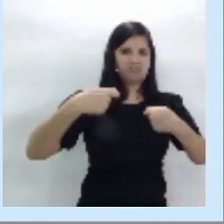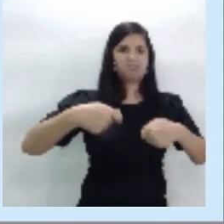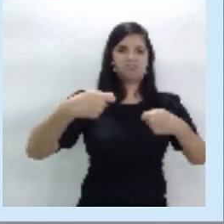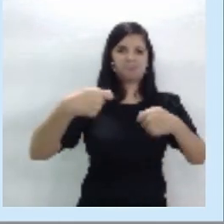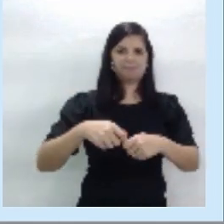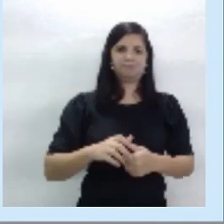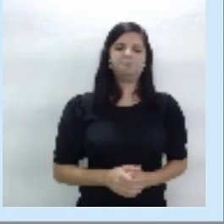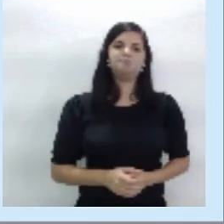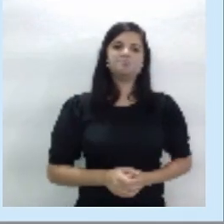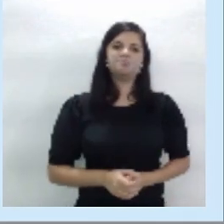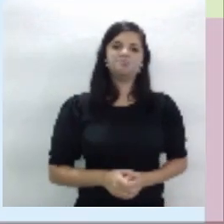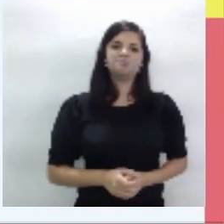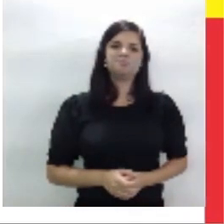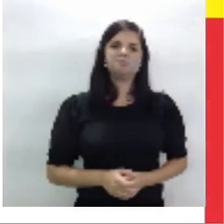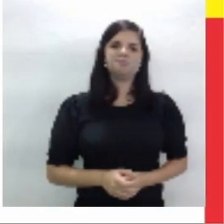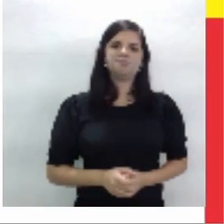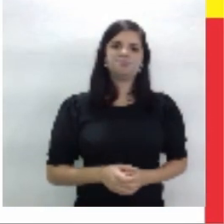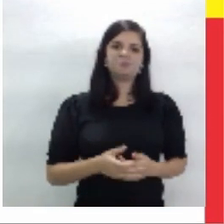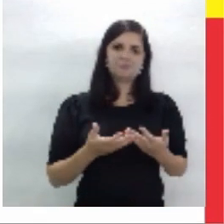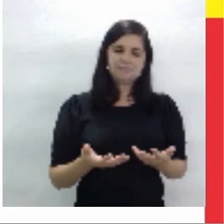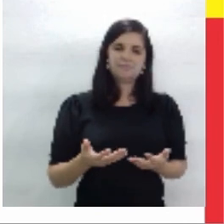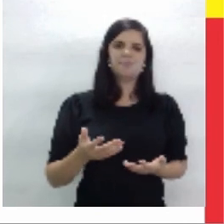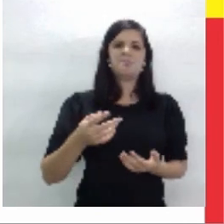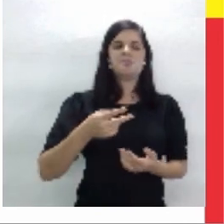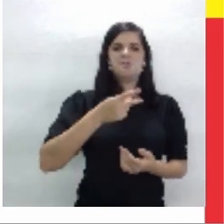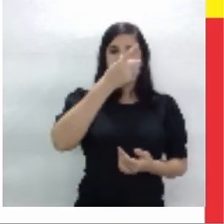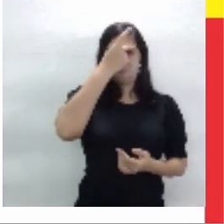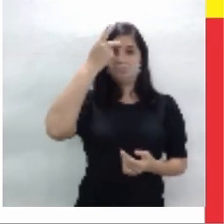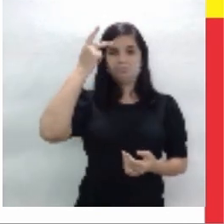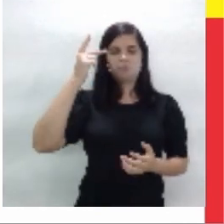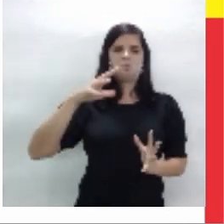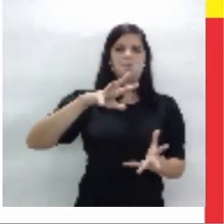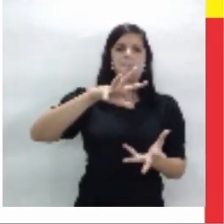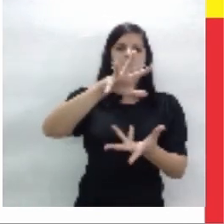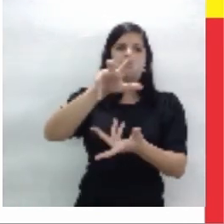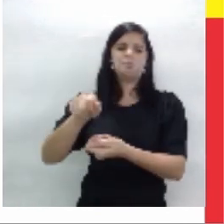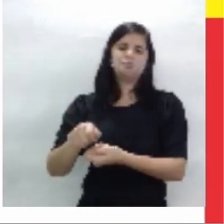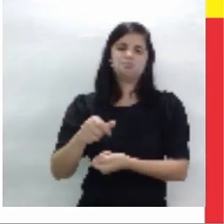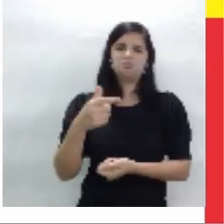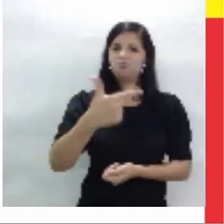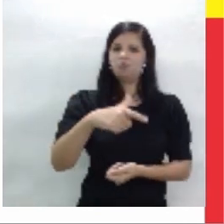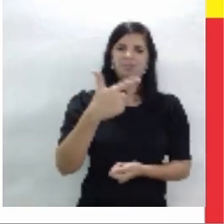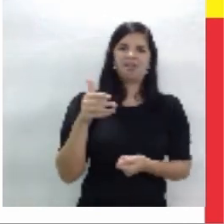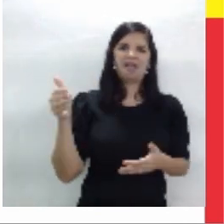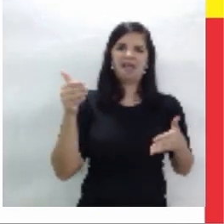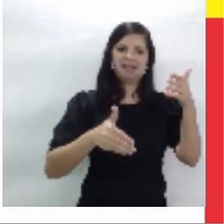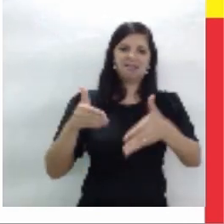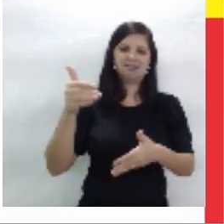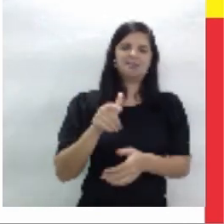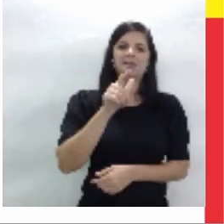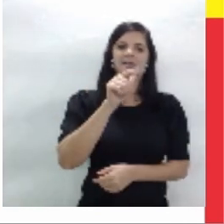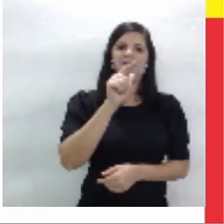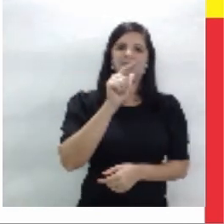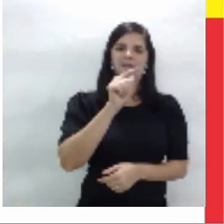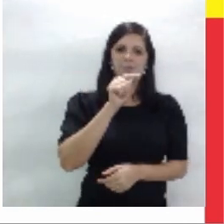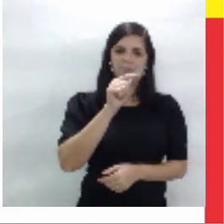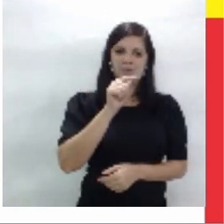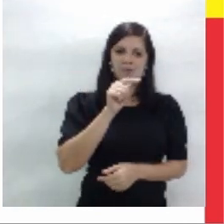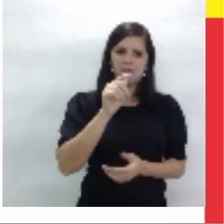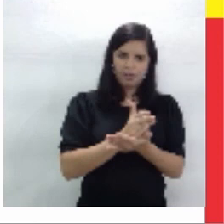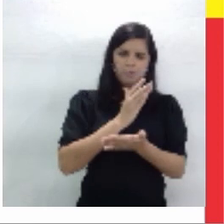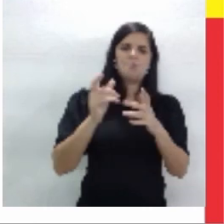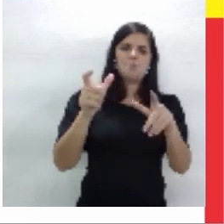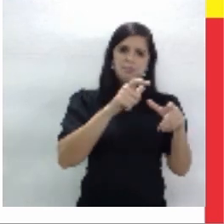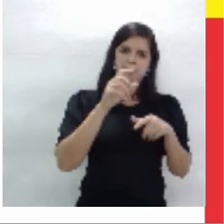Okay? Olha na tela mais uma vez. Muitas pessoas no mundo não têm acesso à água, como por exemplo nós aqui brasileiros